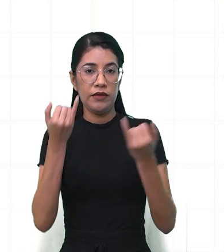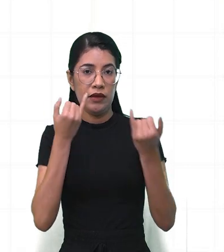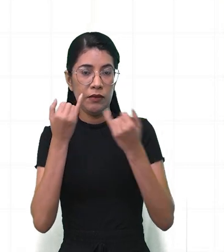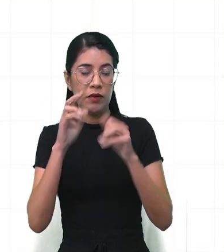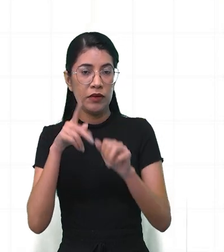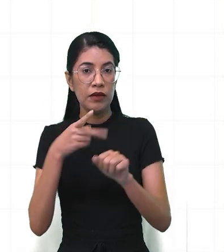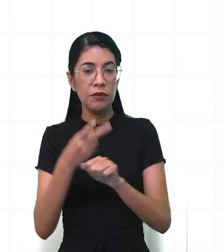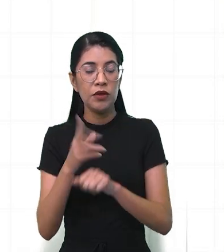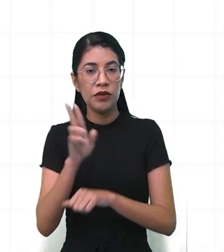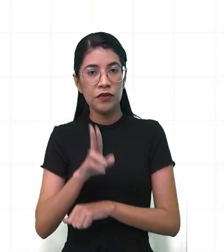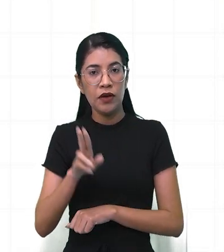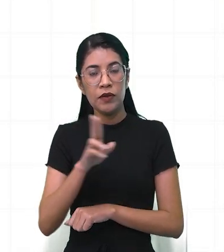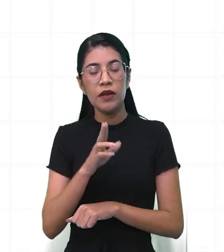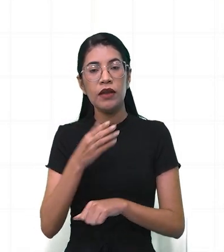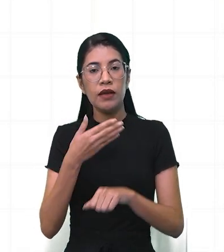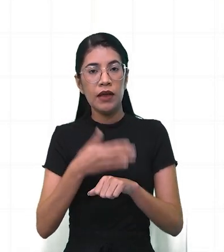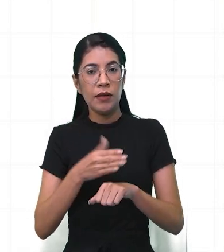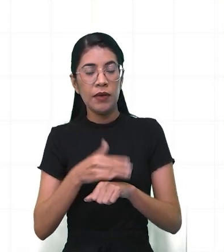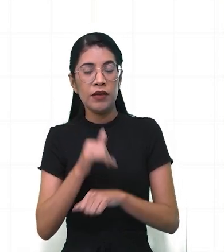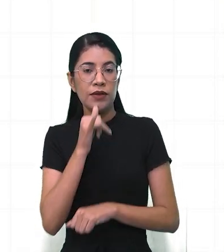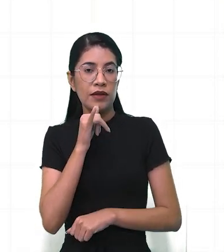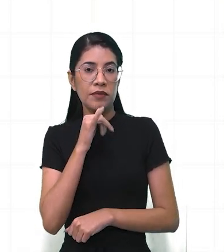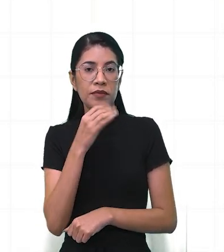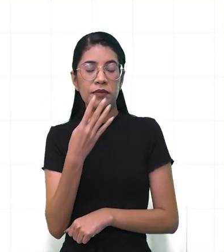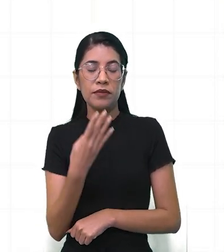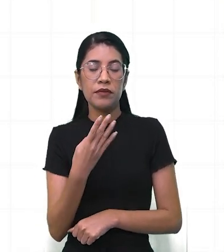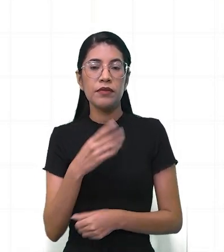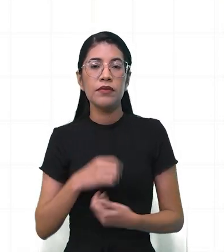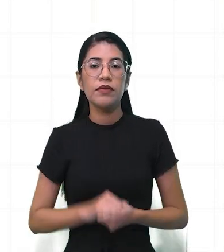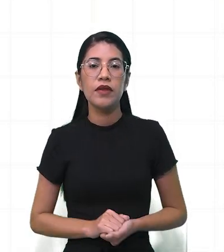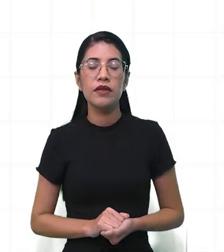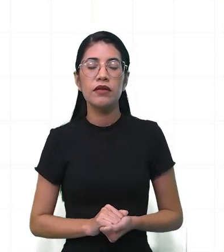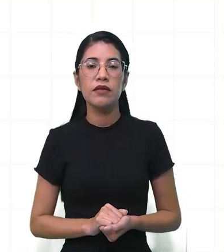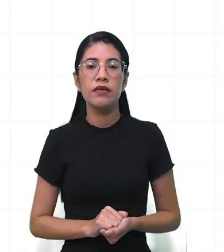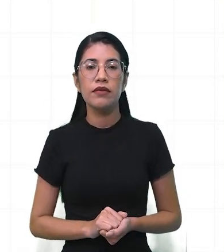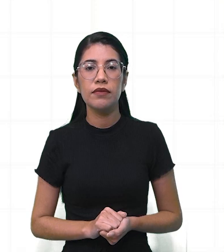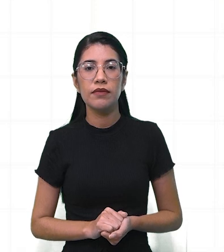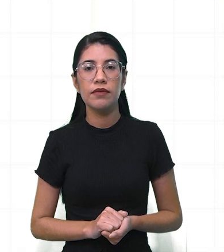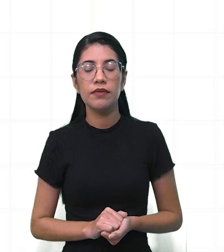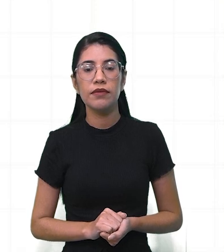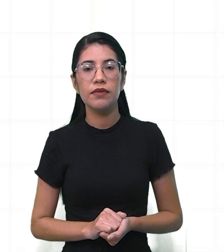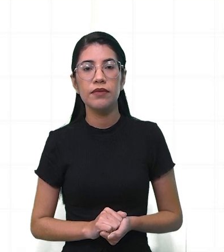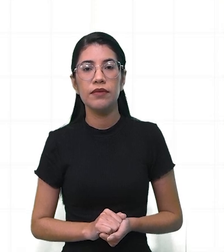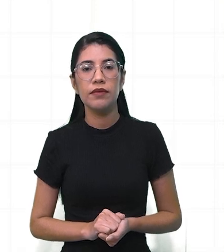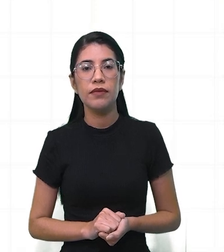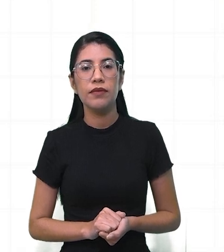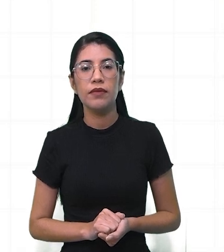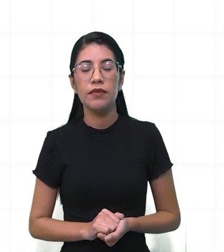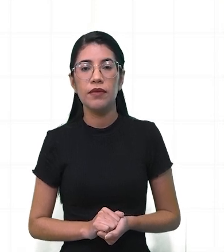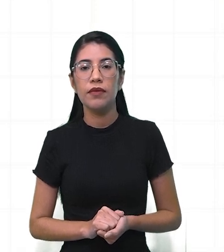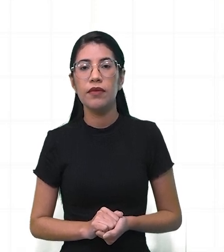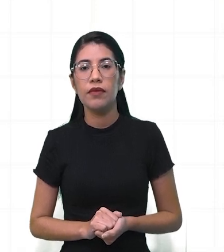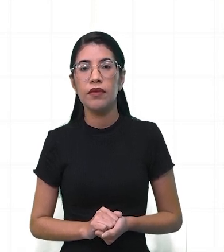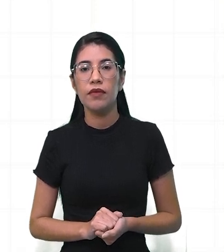essa relação aqui no exemplo de número 4. Por quê? Porque o exemplo de número 4 diz assim,